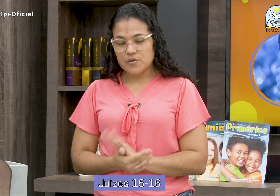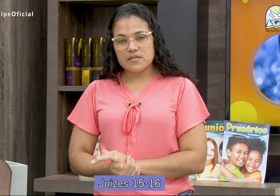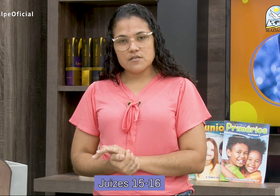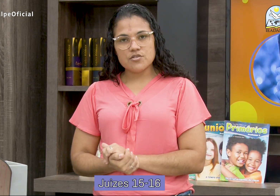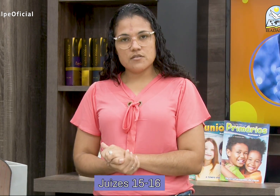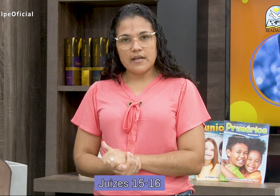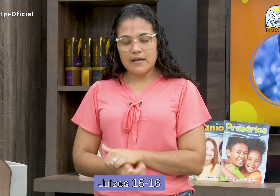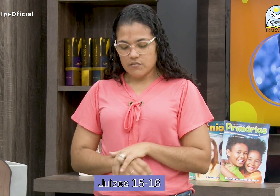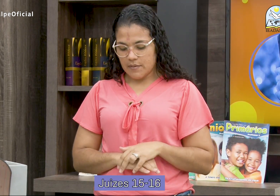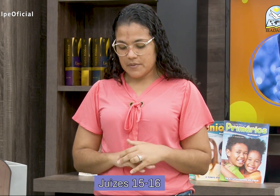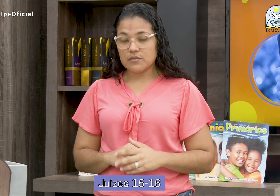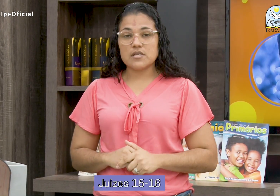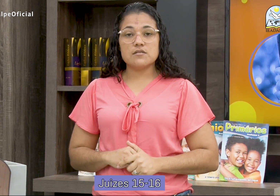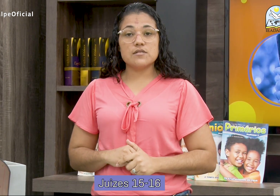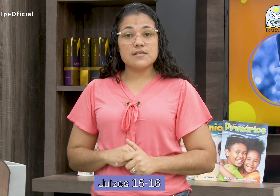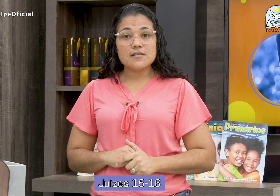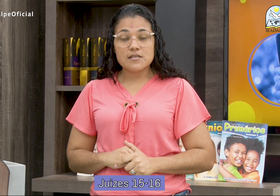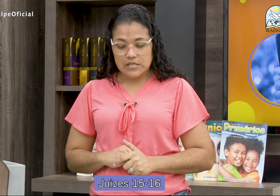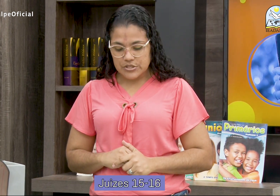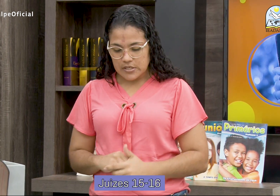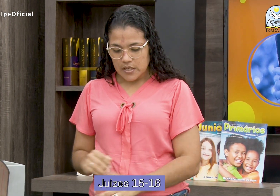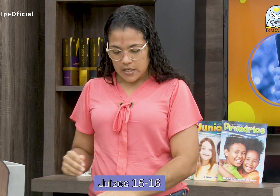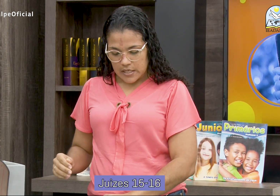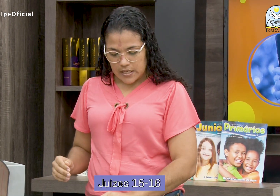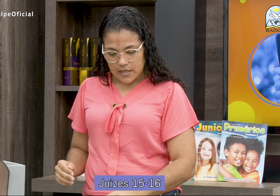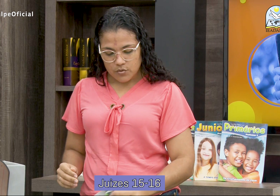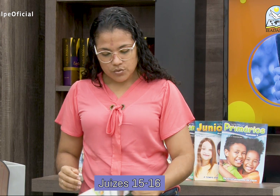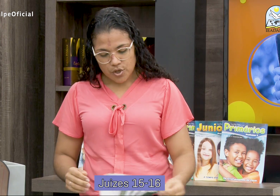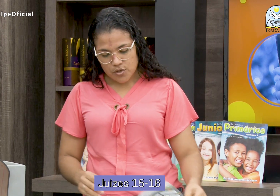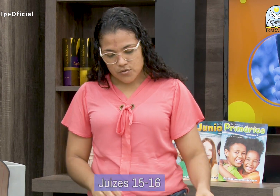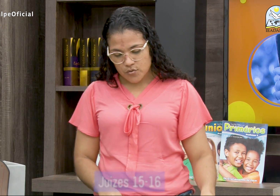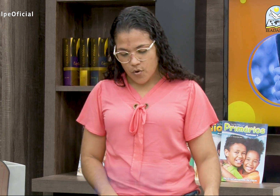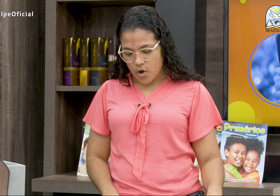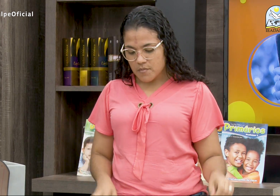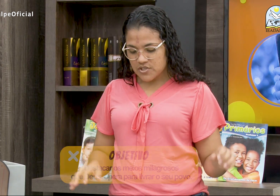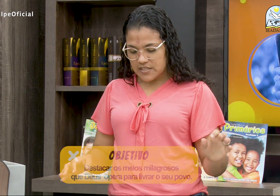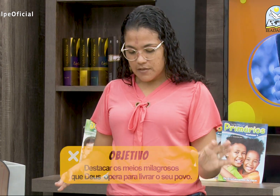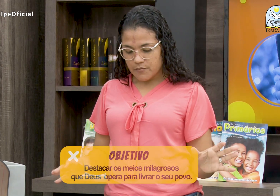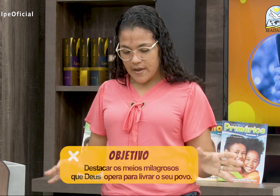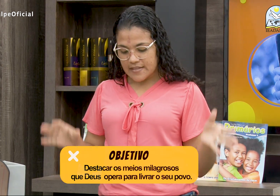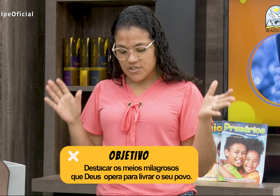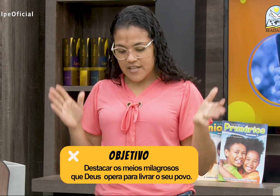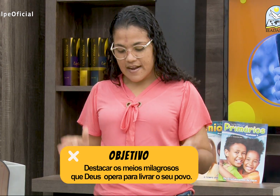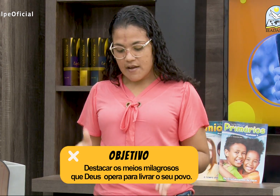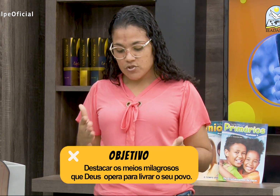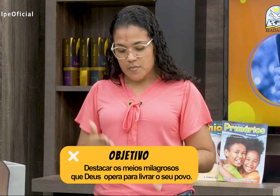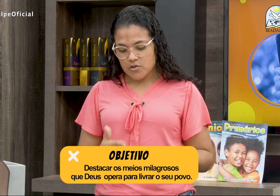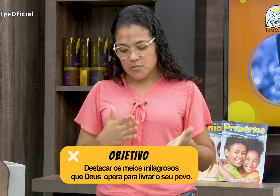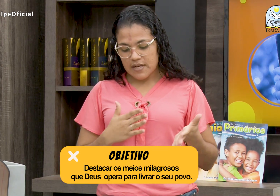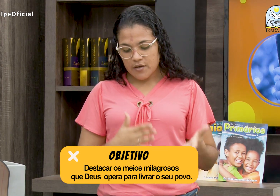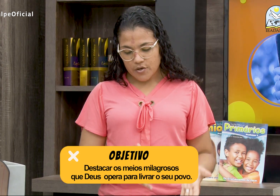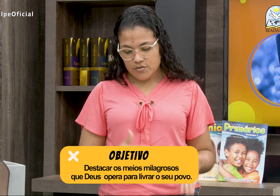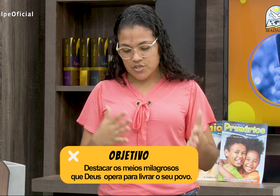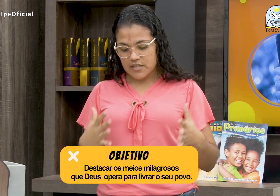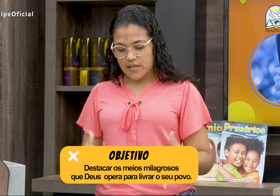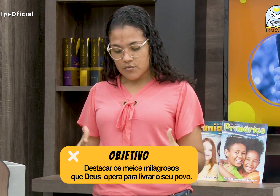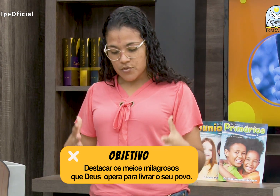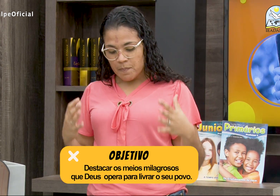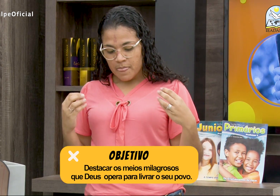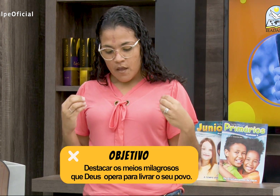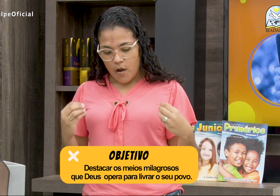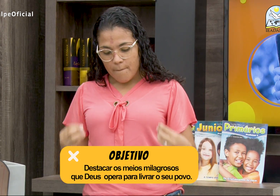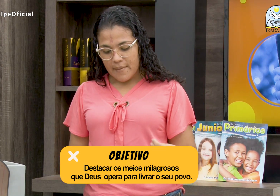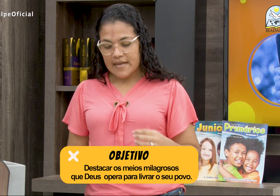lá em Juízes, tá? O capítulo 15 e 16. E o nosso objetivo é destacar os meios milagrosos que